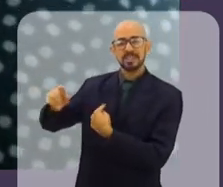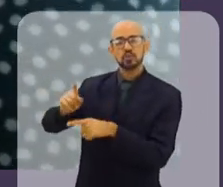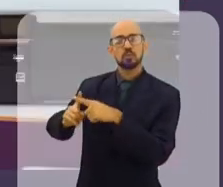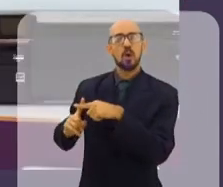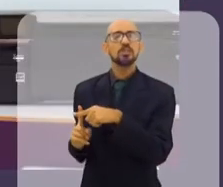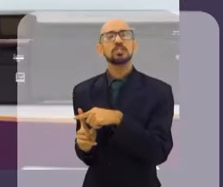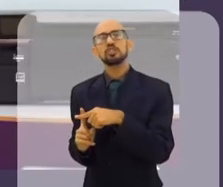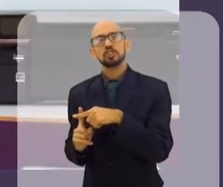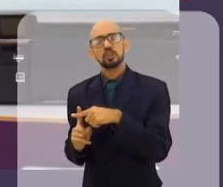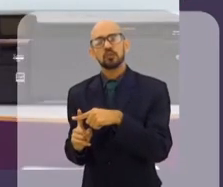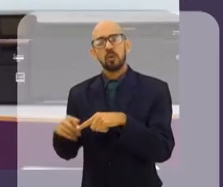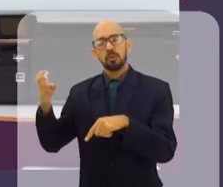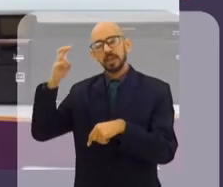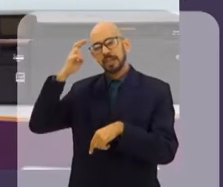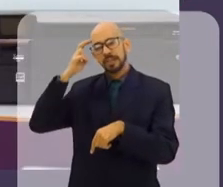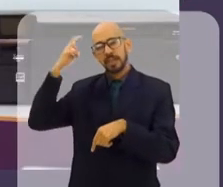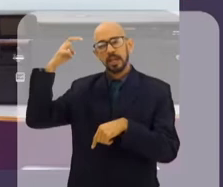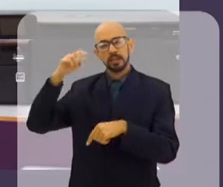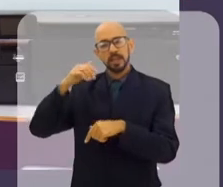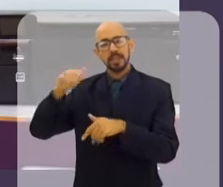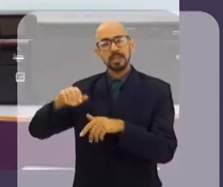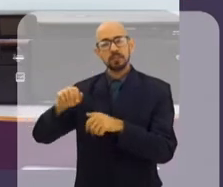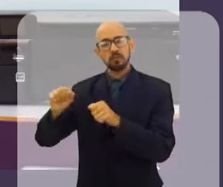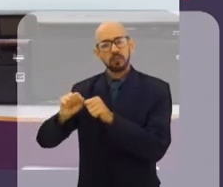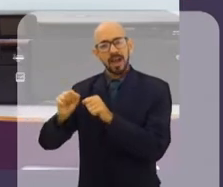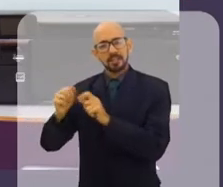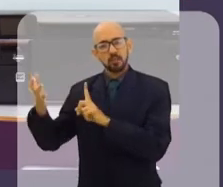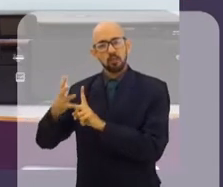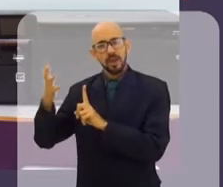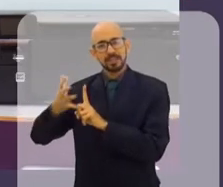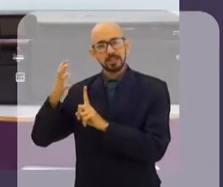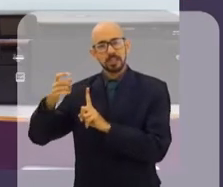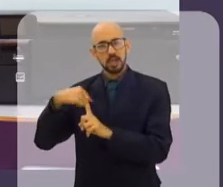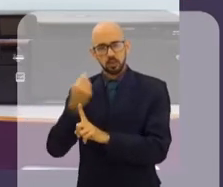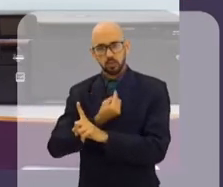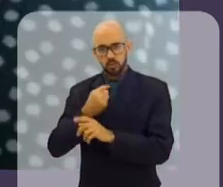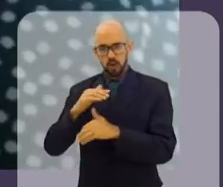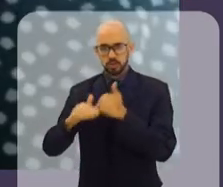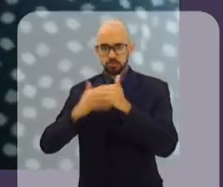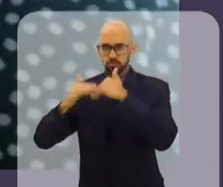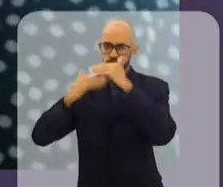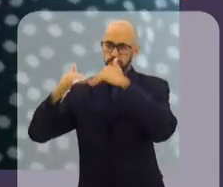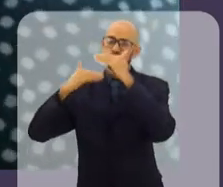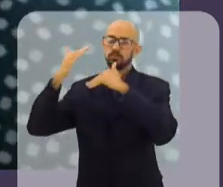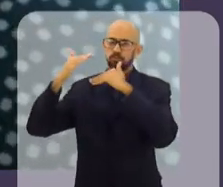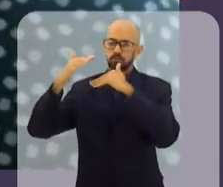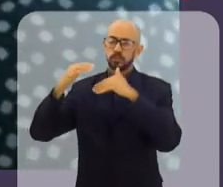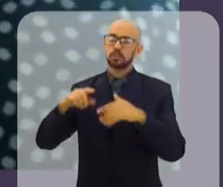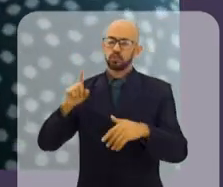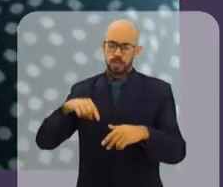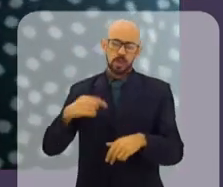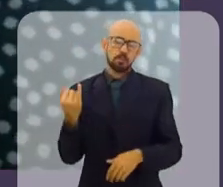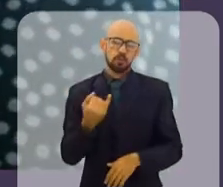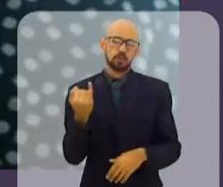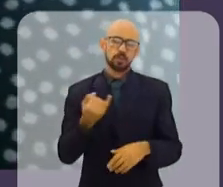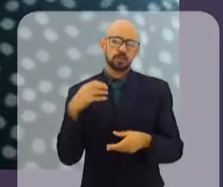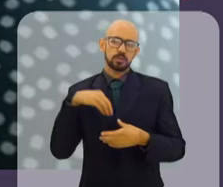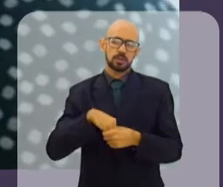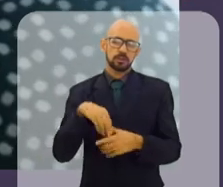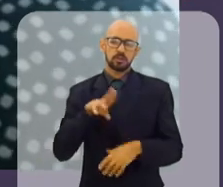personal trainer intelectual, porque ele está te forçando a melhorar. Então, esse ambiente de disputa faz parte da